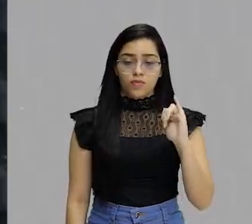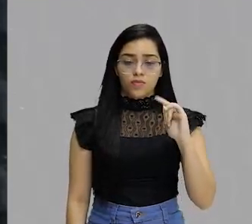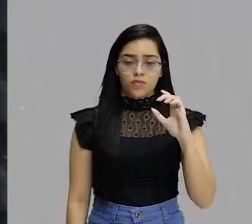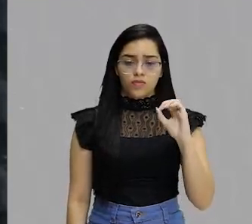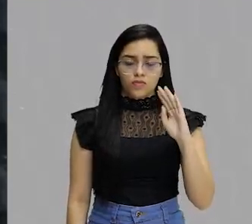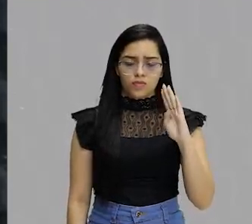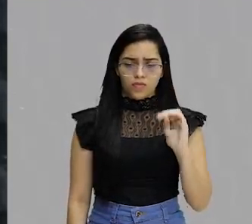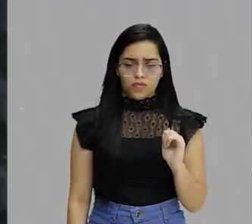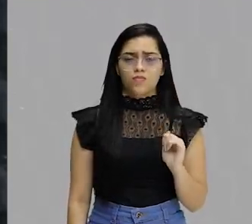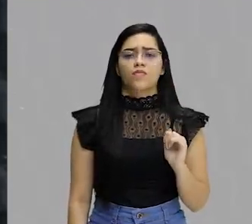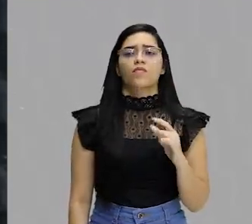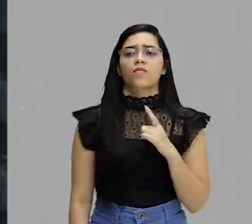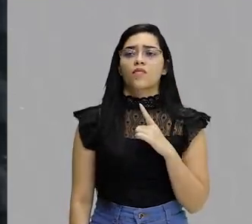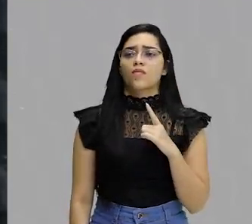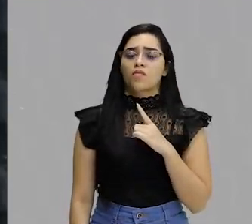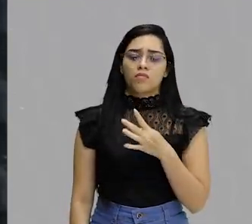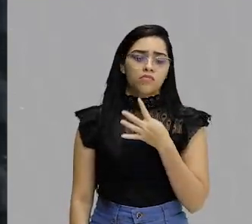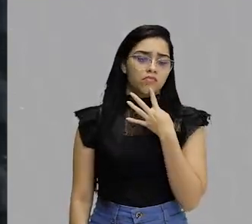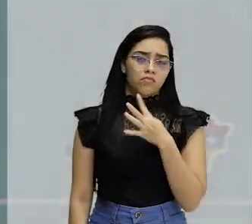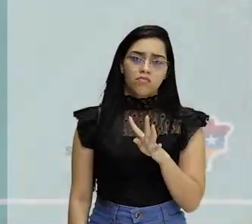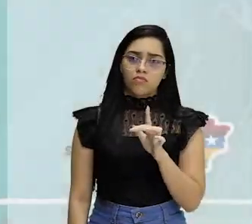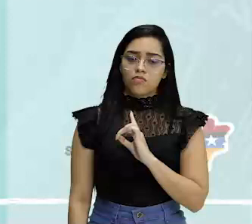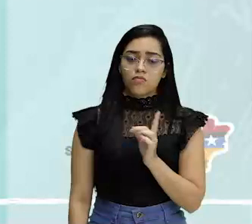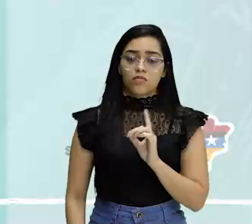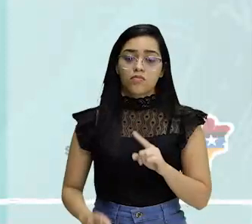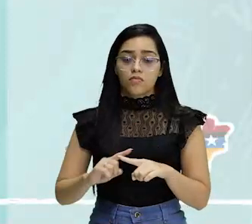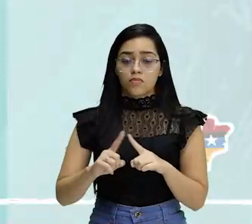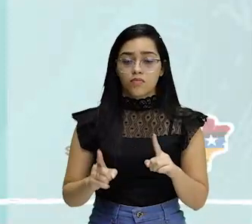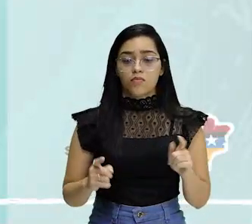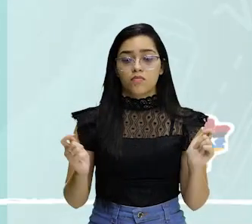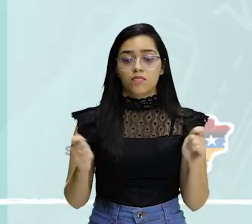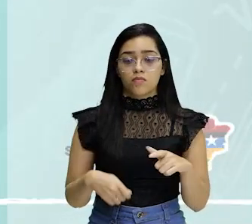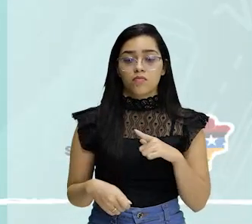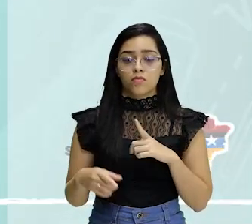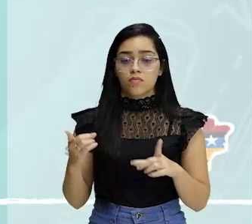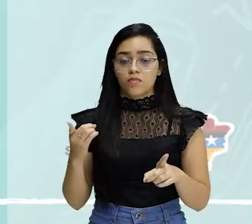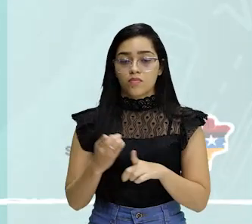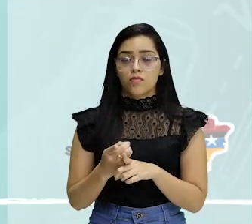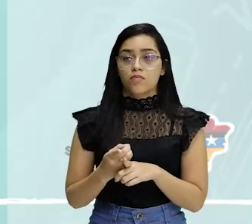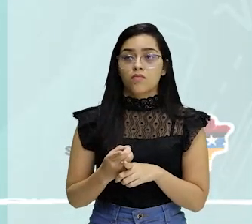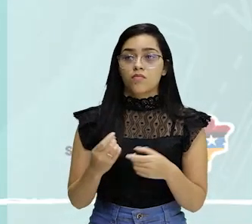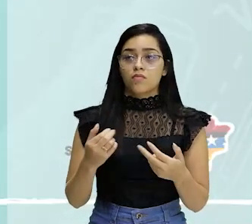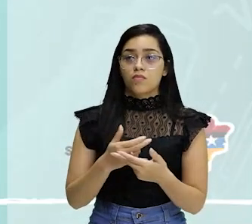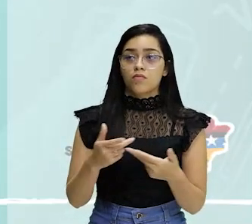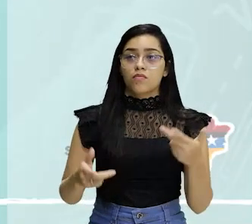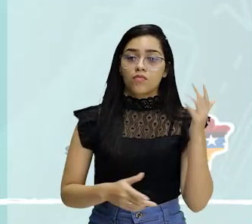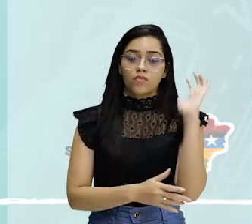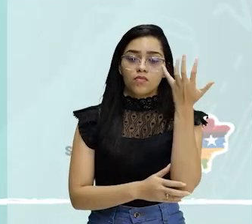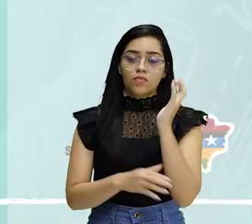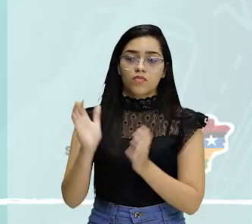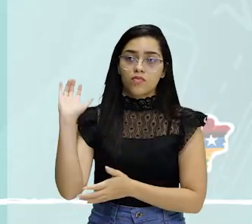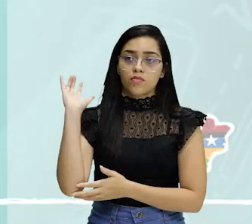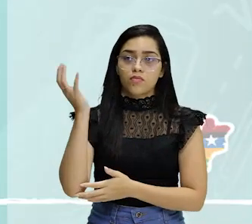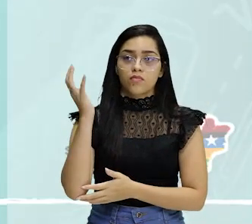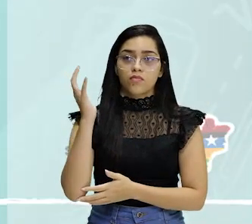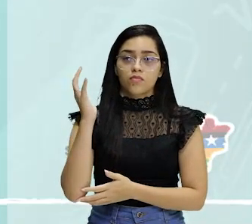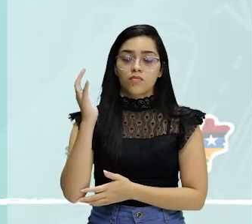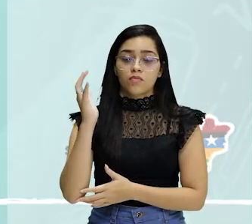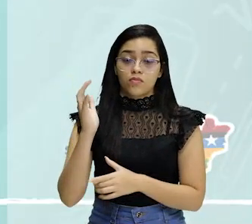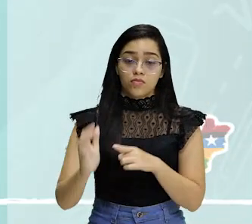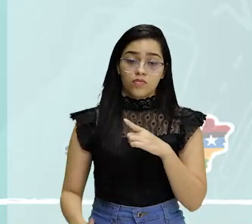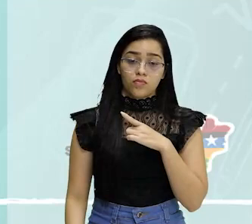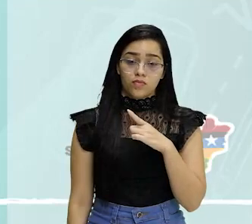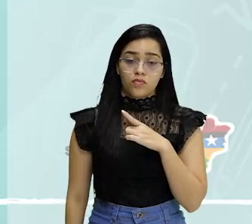biloba. Essa daqui não é muito conhecida de nós, mas elas são encontradas em florestas temperadas